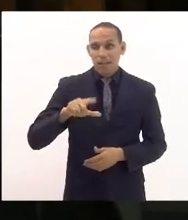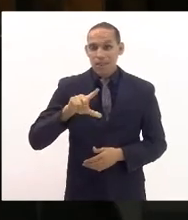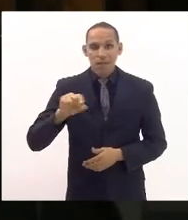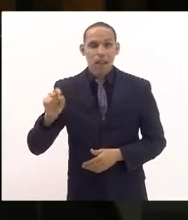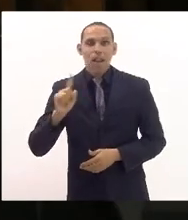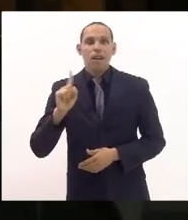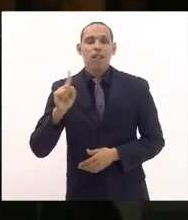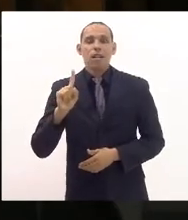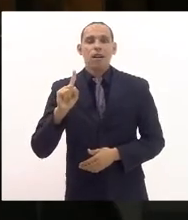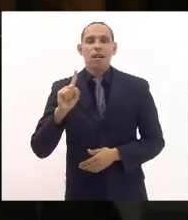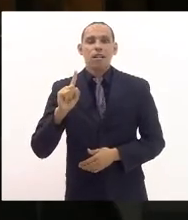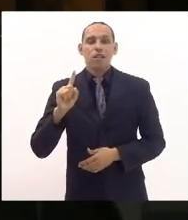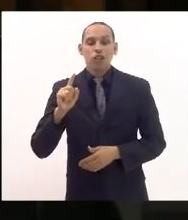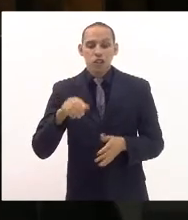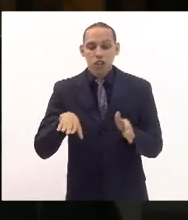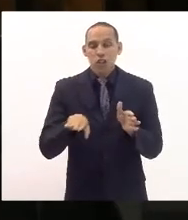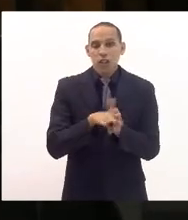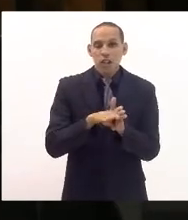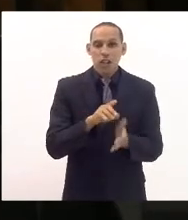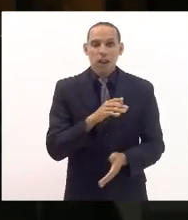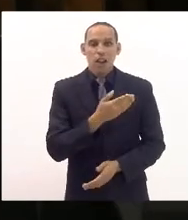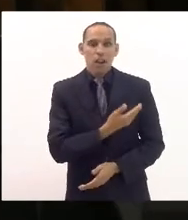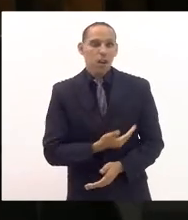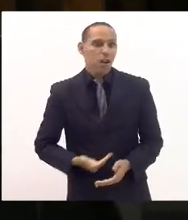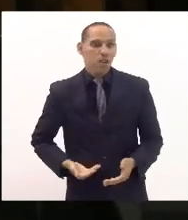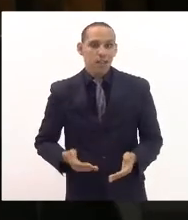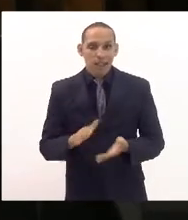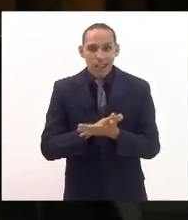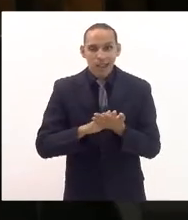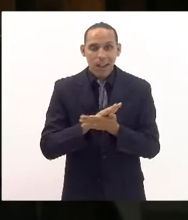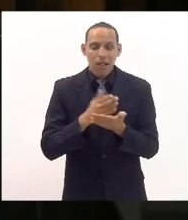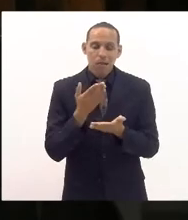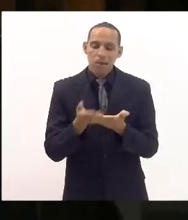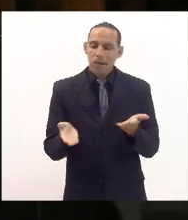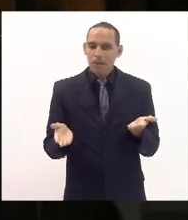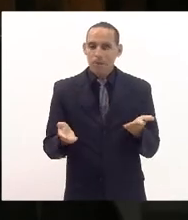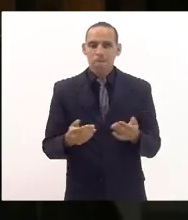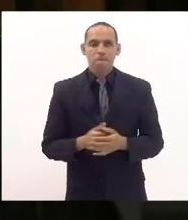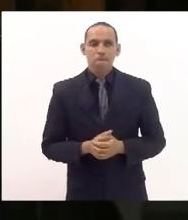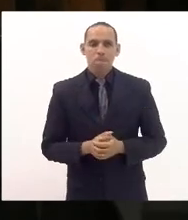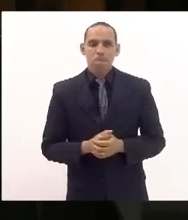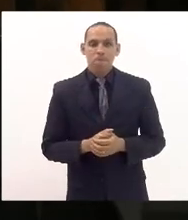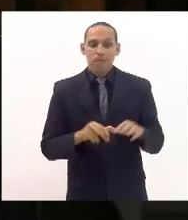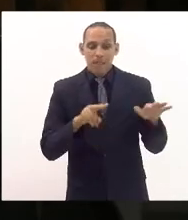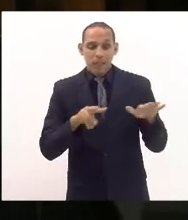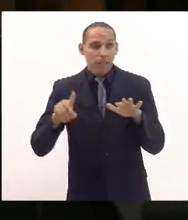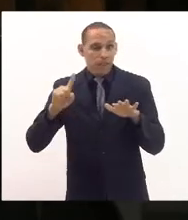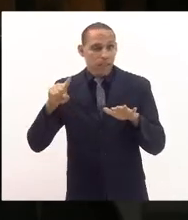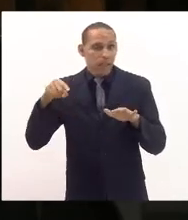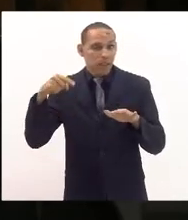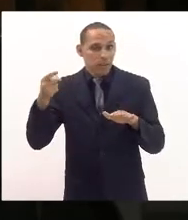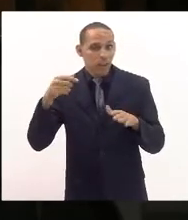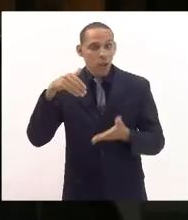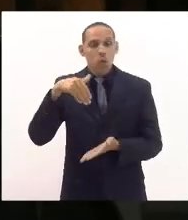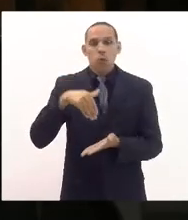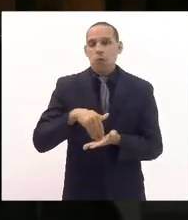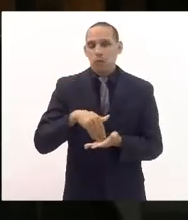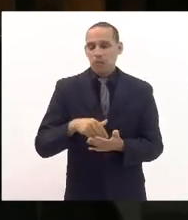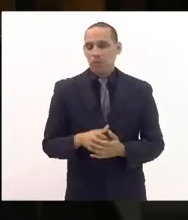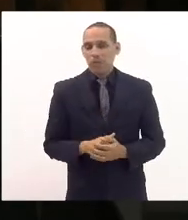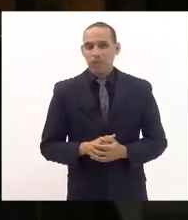para o governo perdeu-se a oportunidade da semana que vem é a